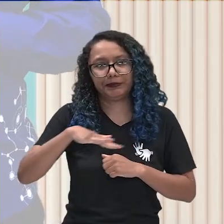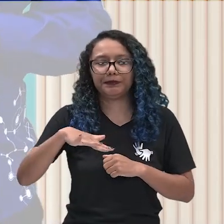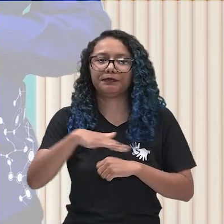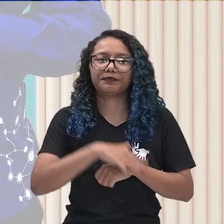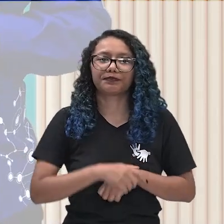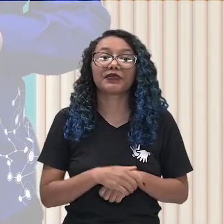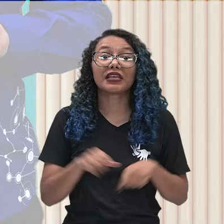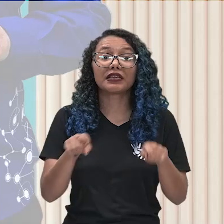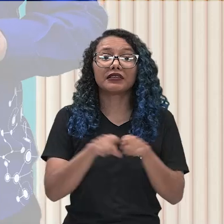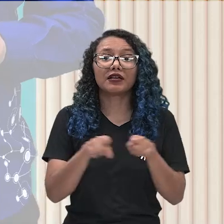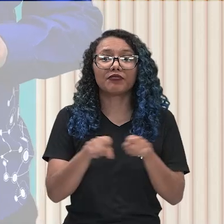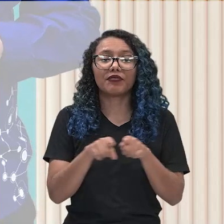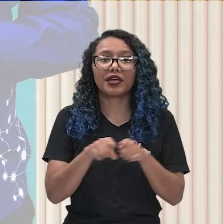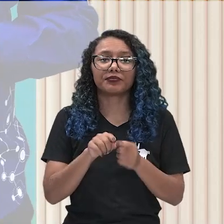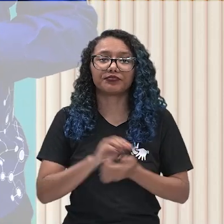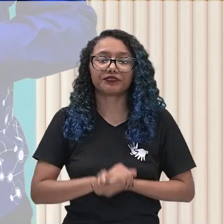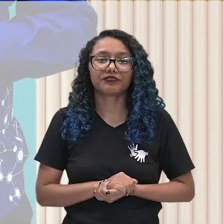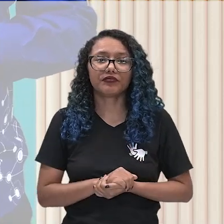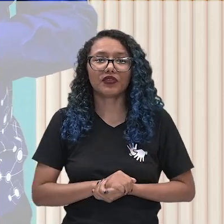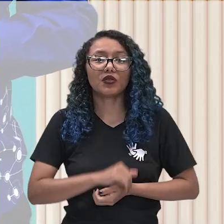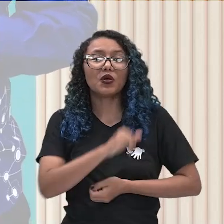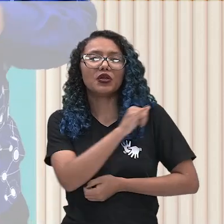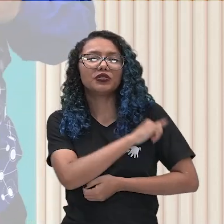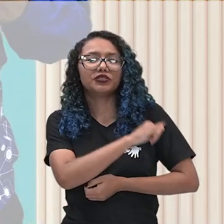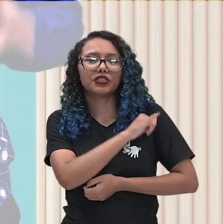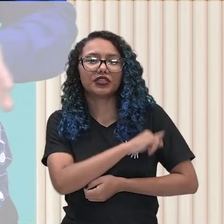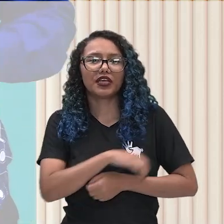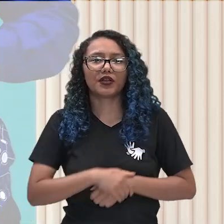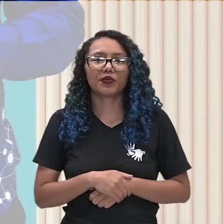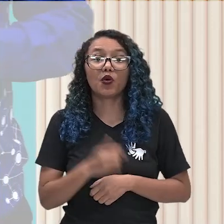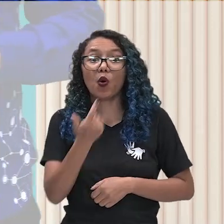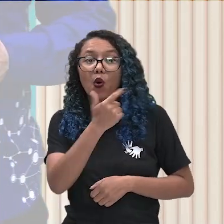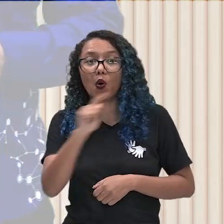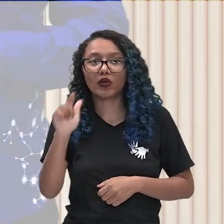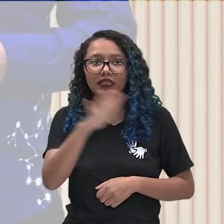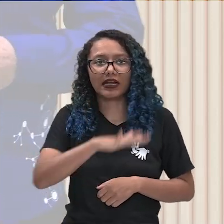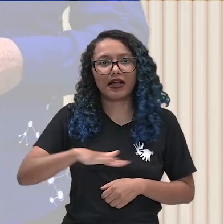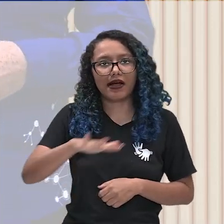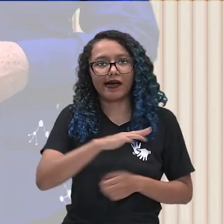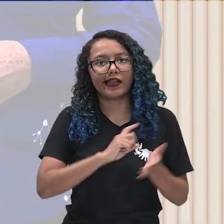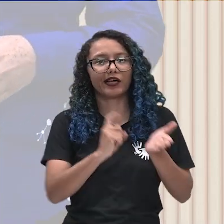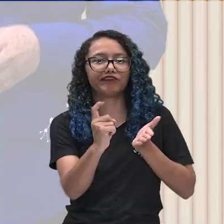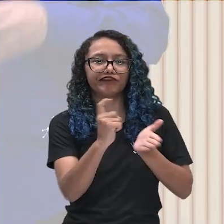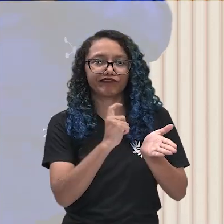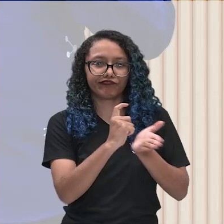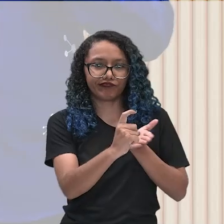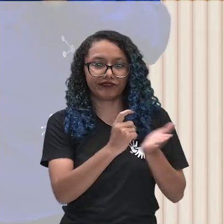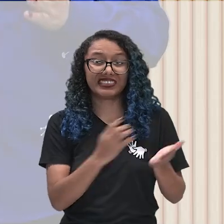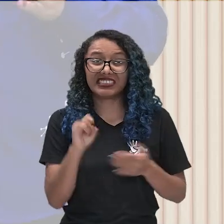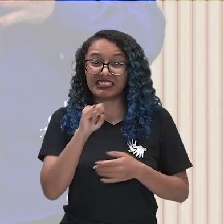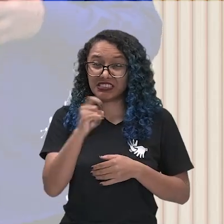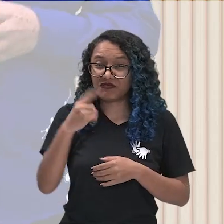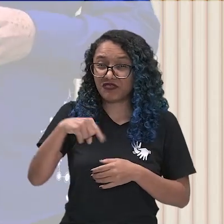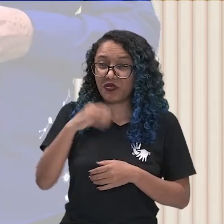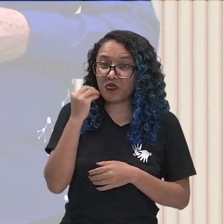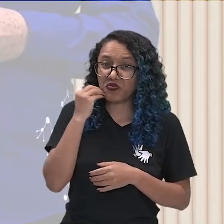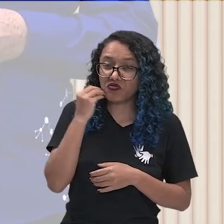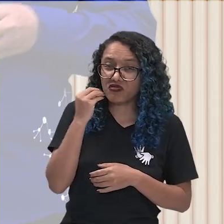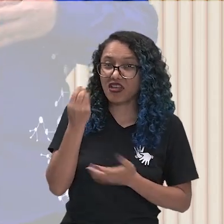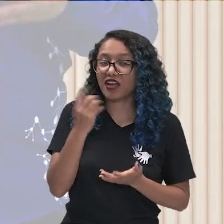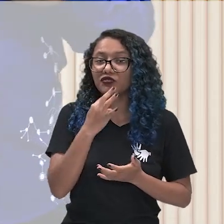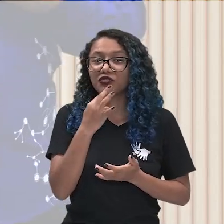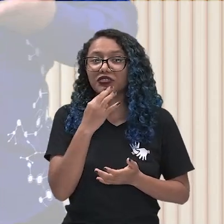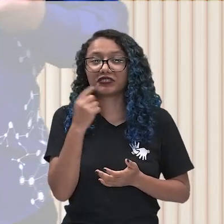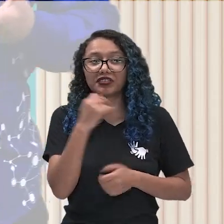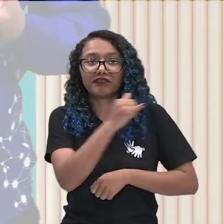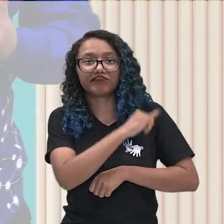no Rio de Janeiro o Caminho do Grafite. Quando vocês tiverem a possibilidade de conhecer o Rio de Janeiro, conheçam o Caminho do